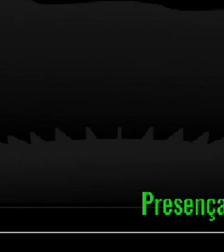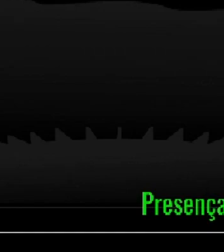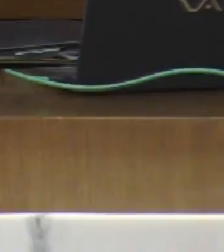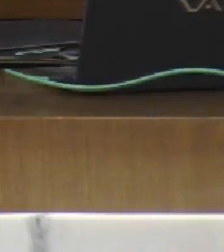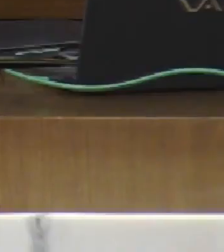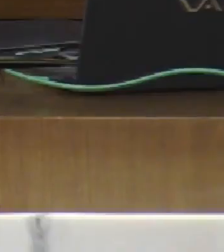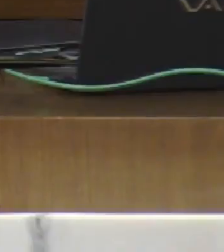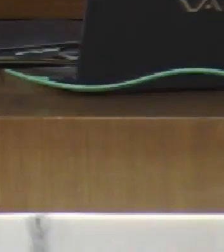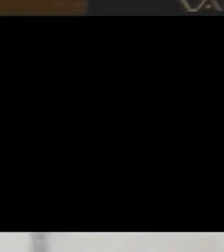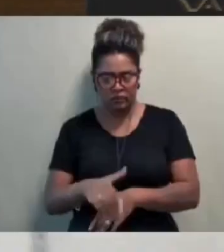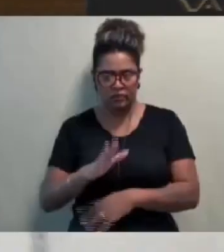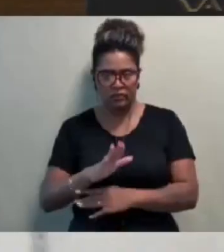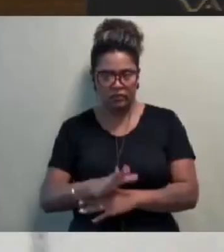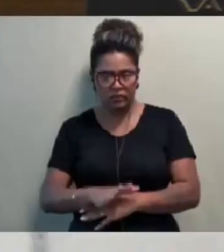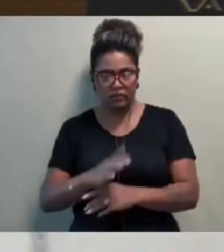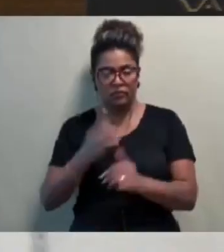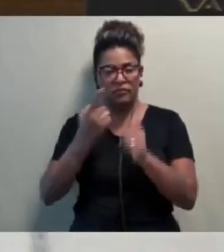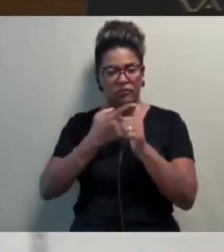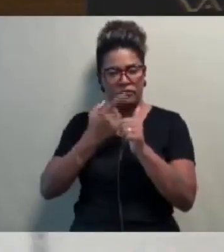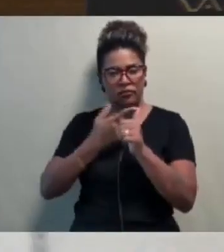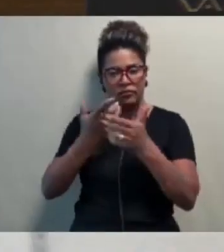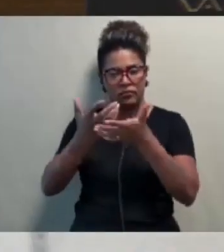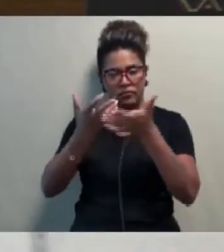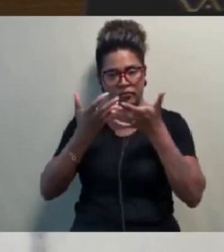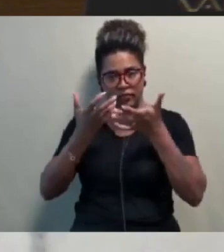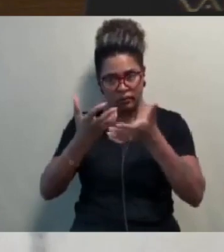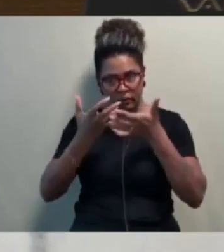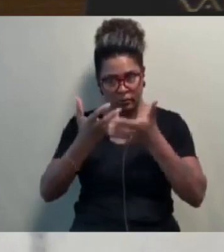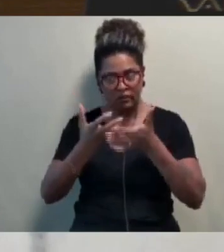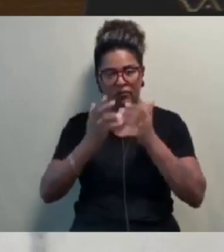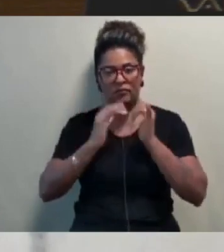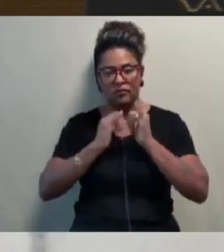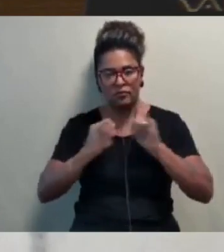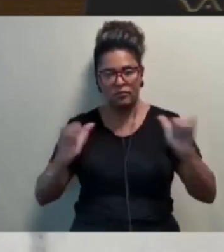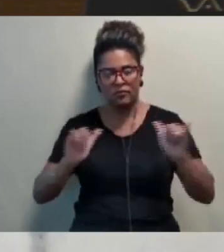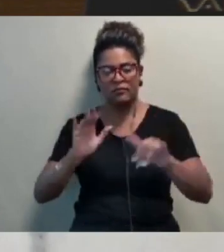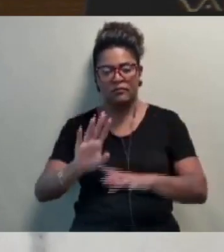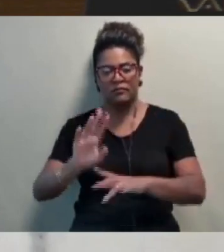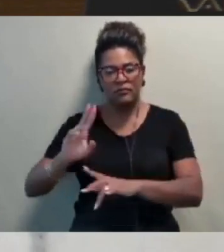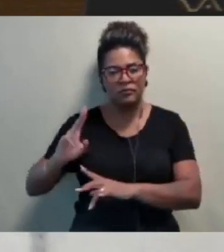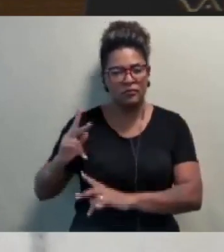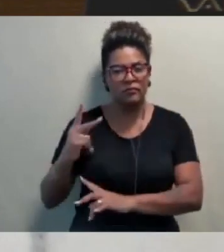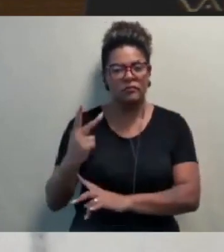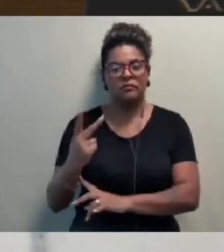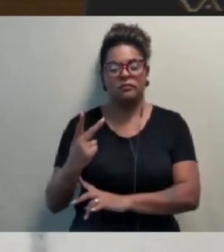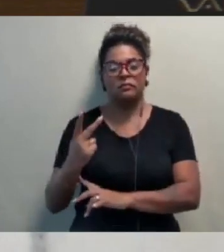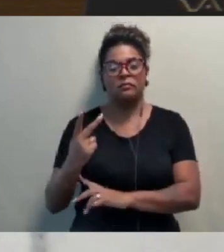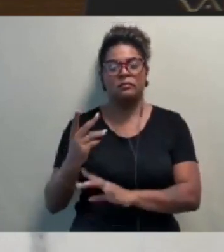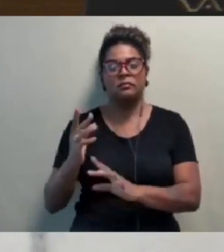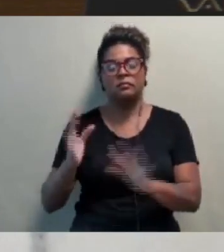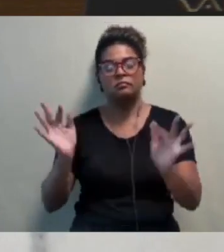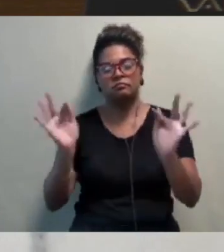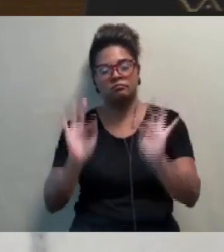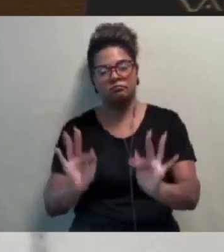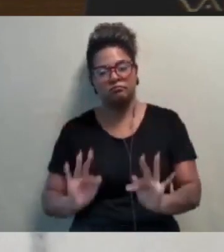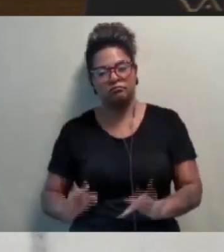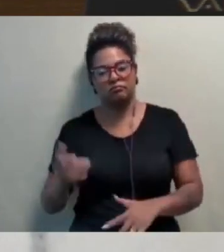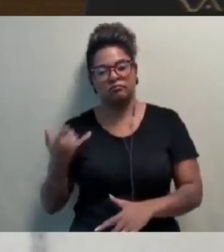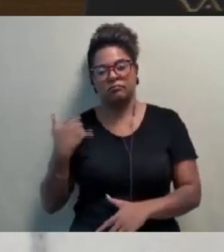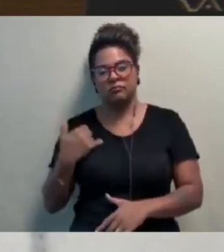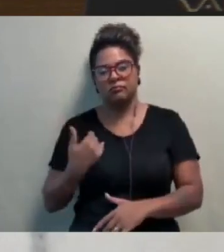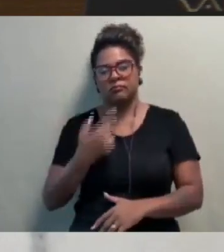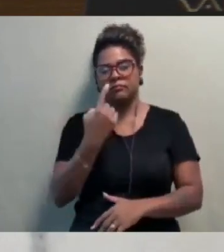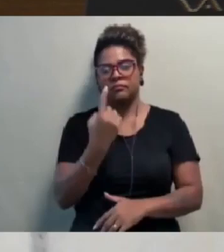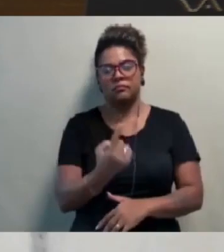quero, em primeiro lugar, desejar à nossa cidade de Belo Horizonte um feliz aniversário pelos seus 126 anos, a